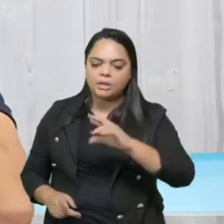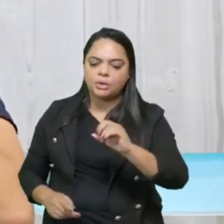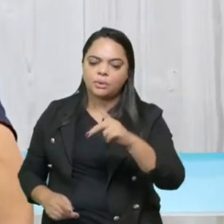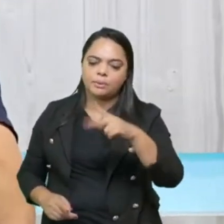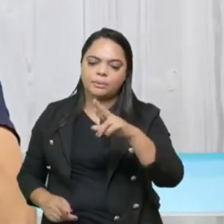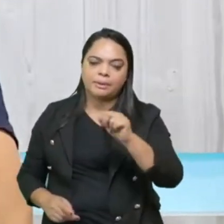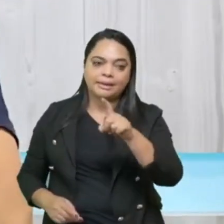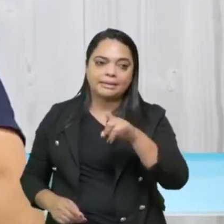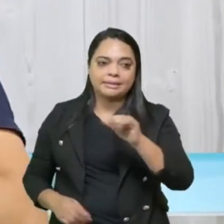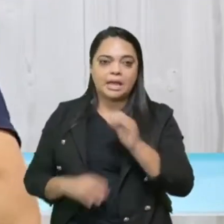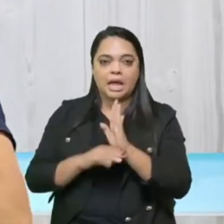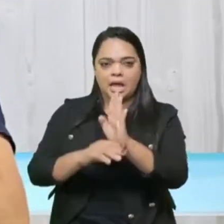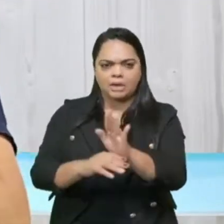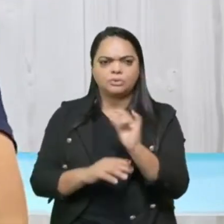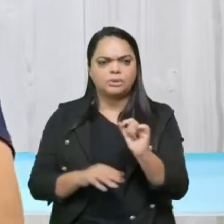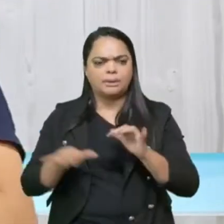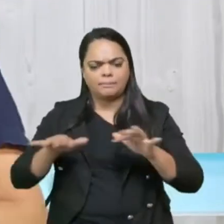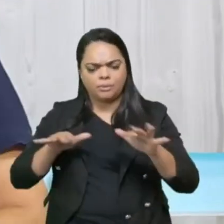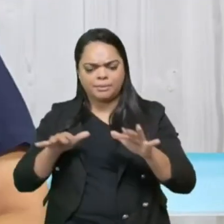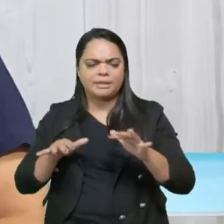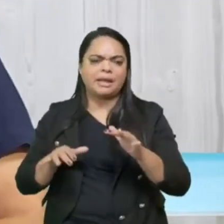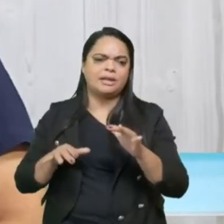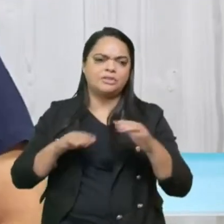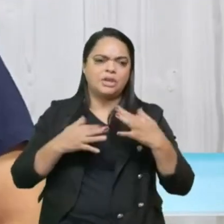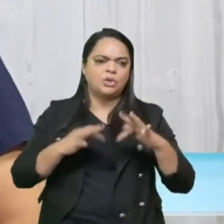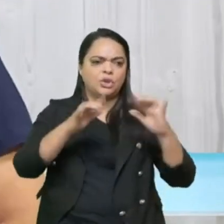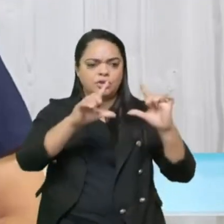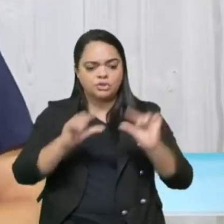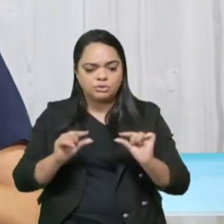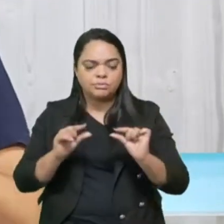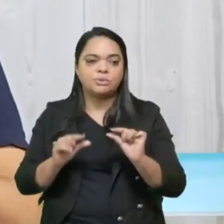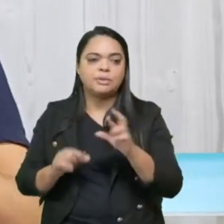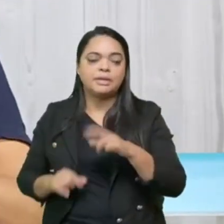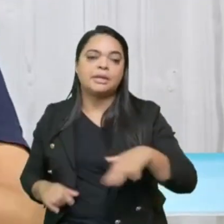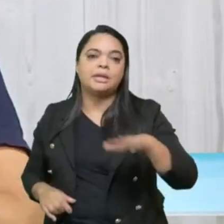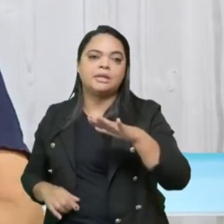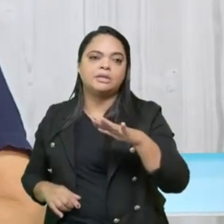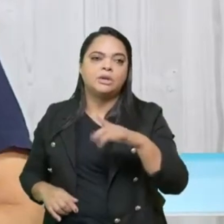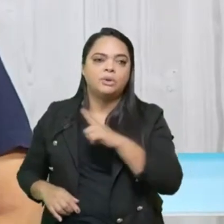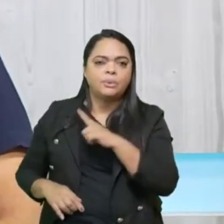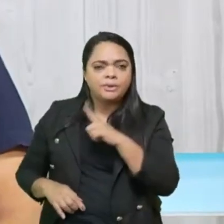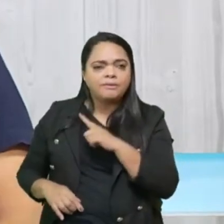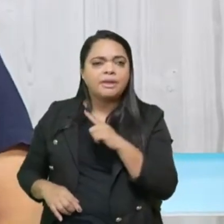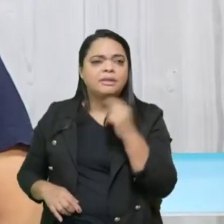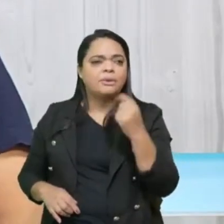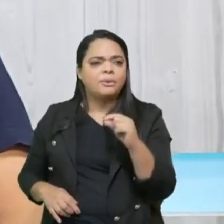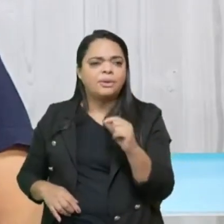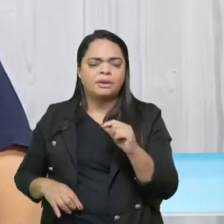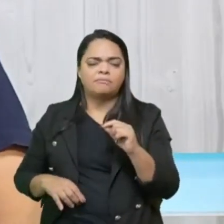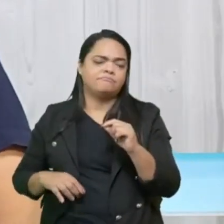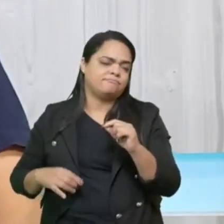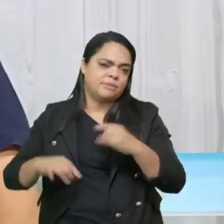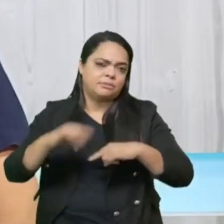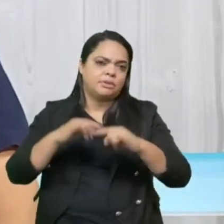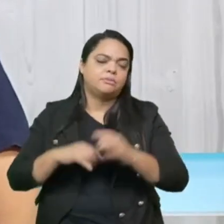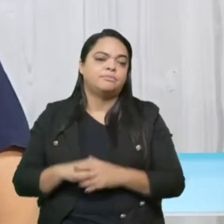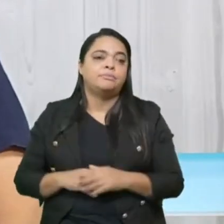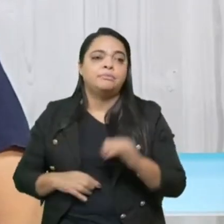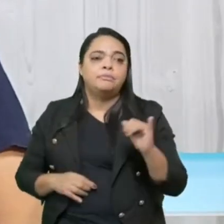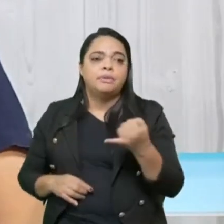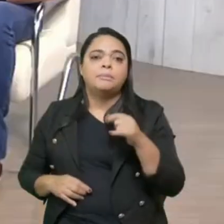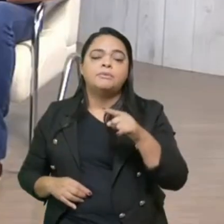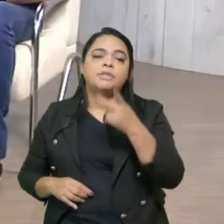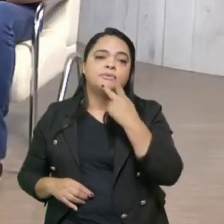diminuir, além de aumentar essa mobilidade, e diminuir essas dores nessa região onde vai ser feito as técnicas manipulativas. Aproveitando que